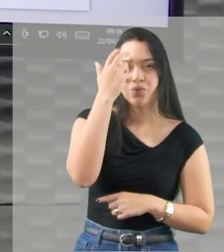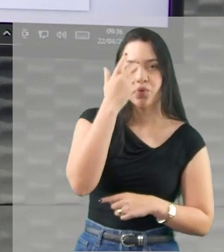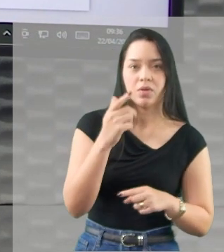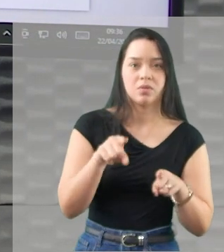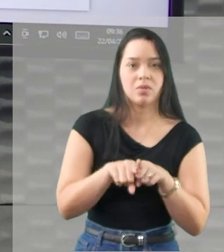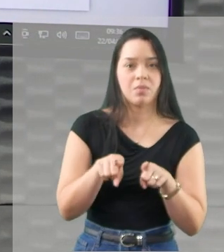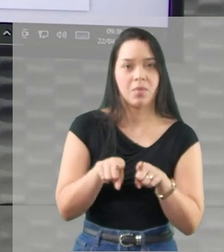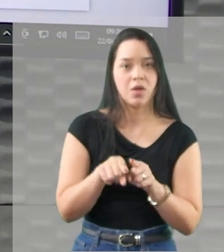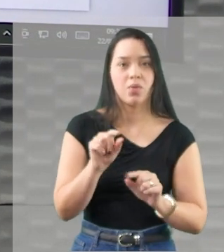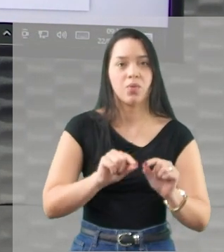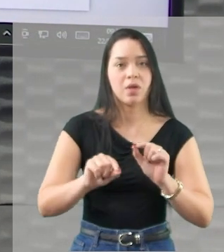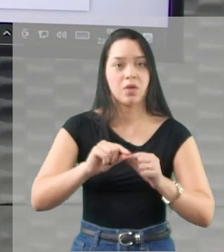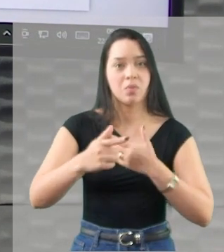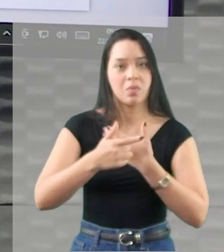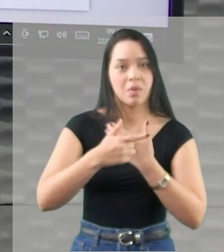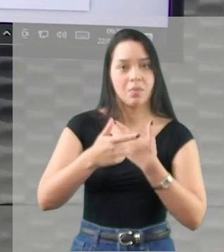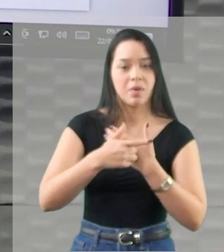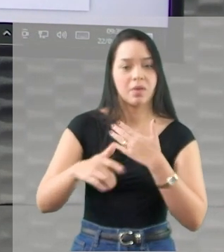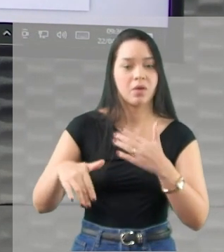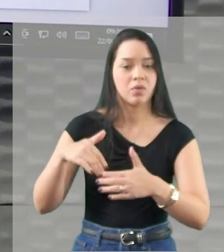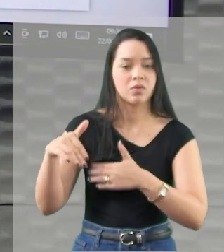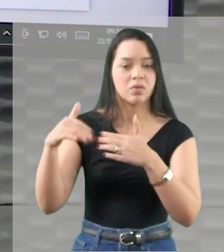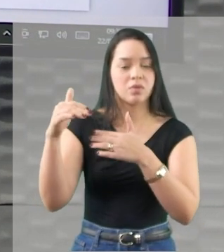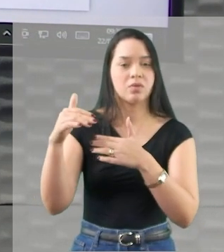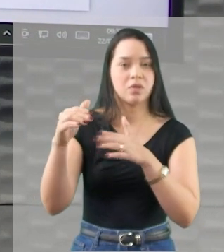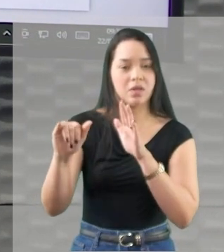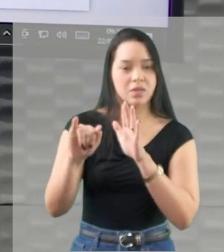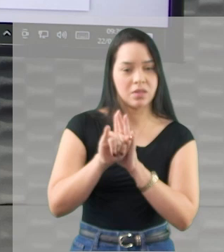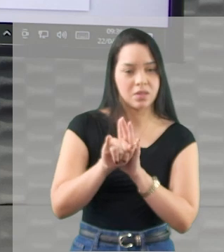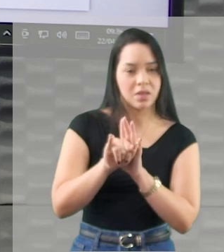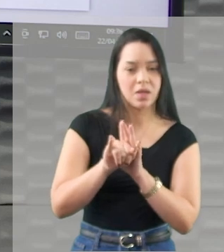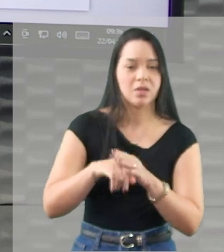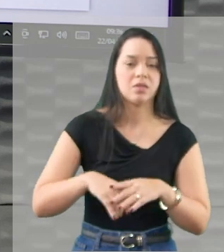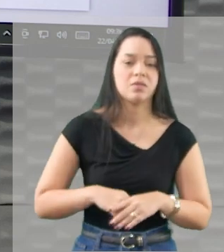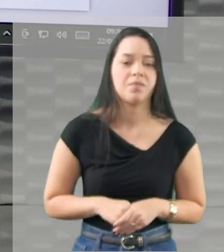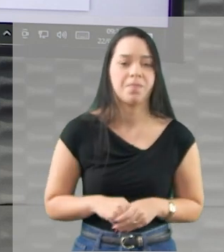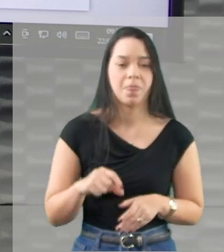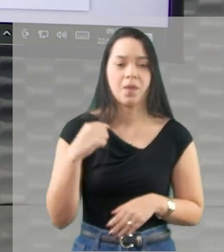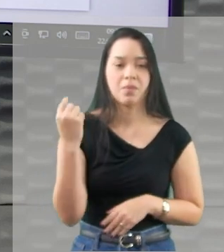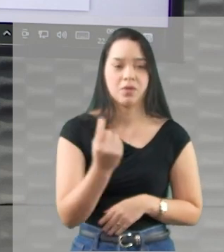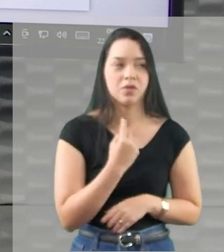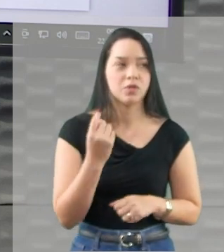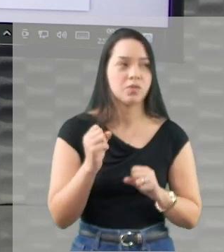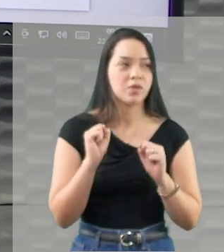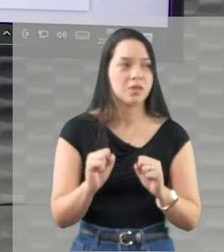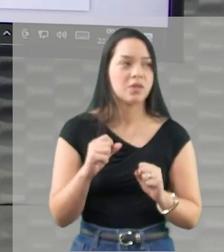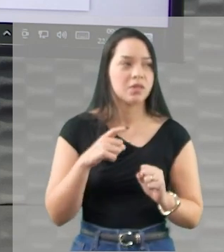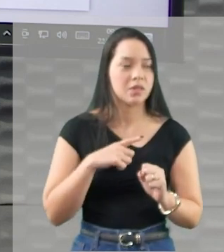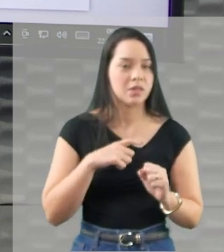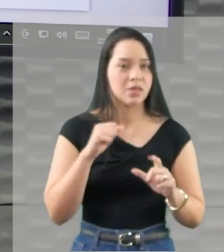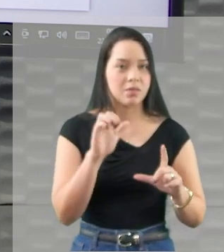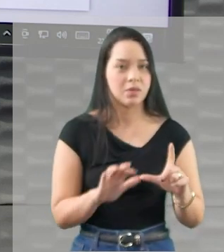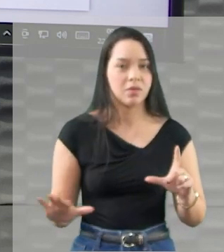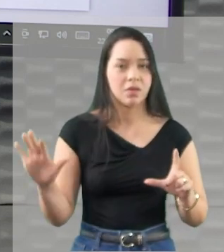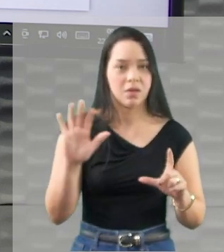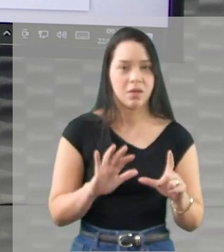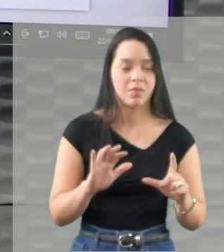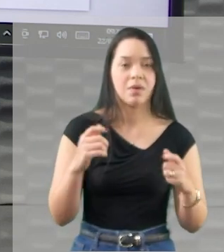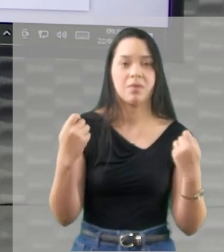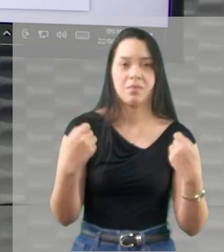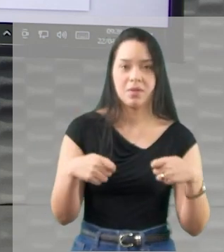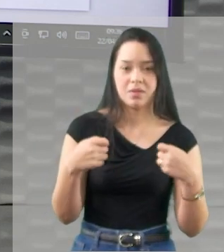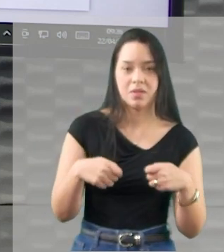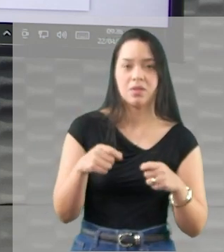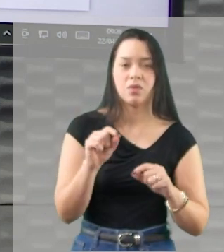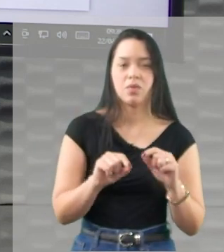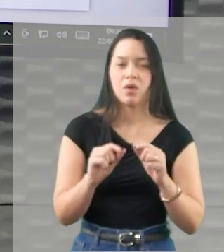vai refletir no seu papel na construção de identidades, né? Então, para a gente poder ter esse panorama, primeiramente a gente precisa